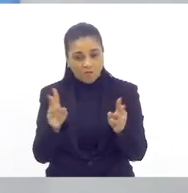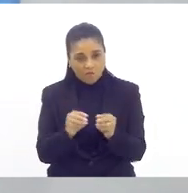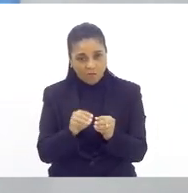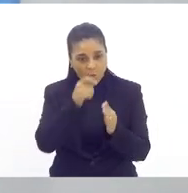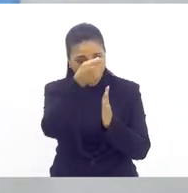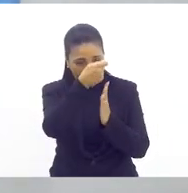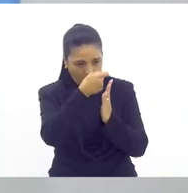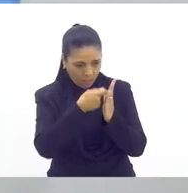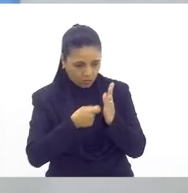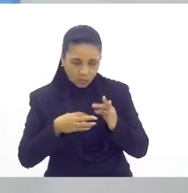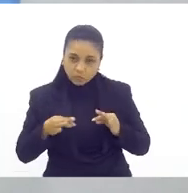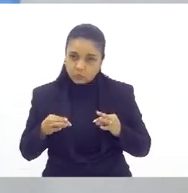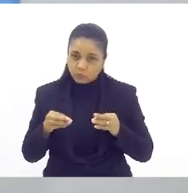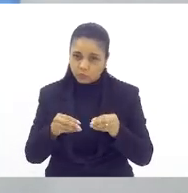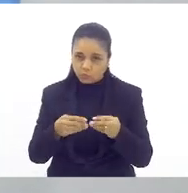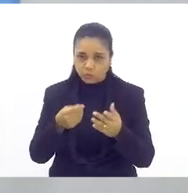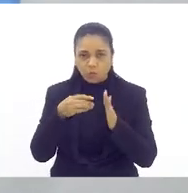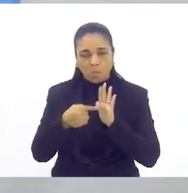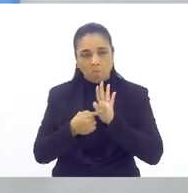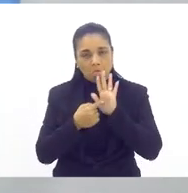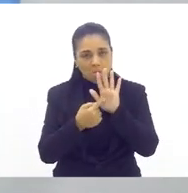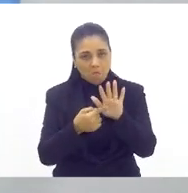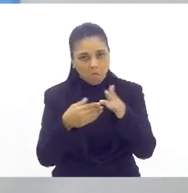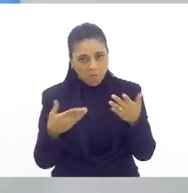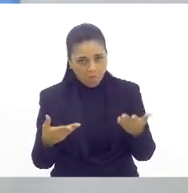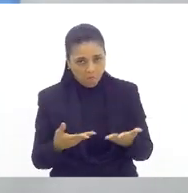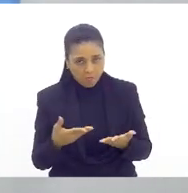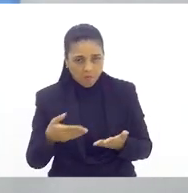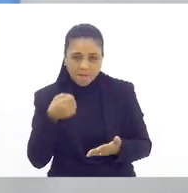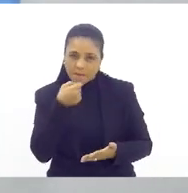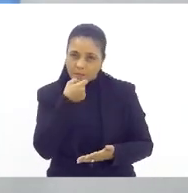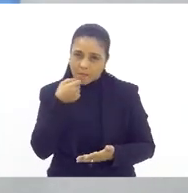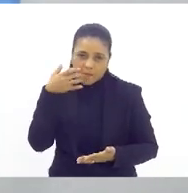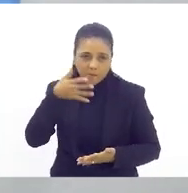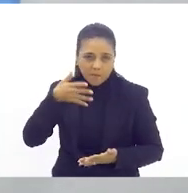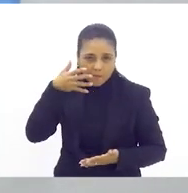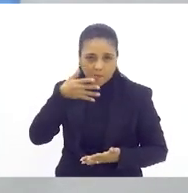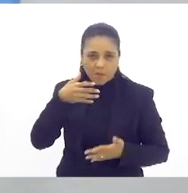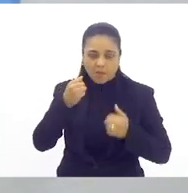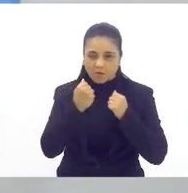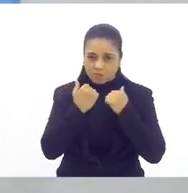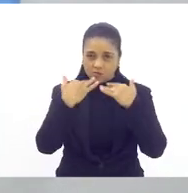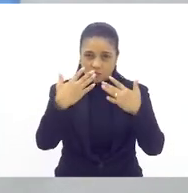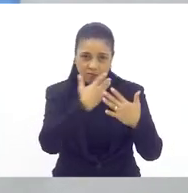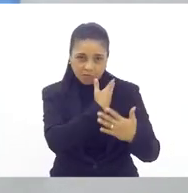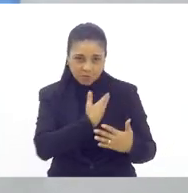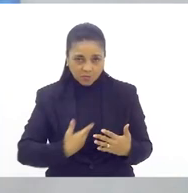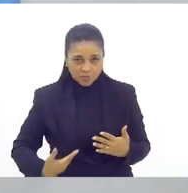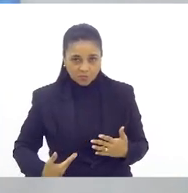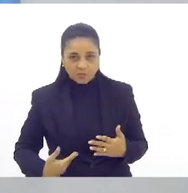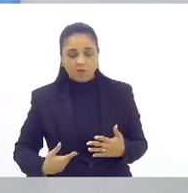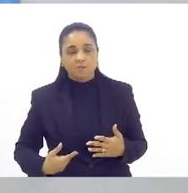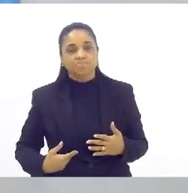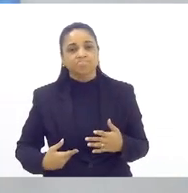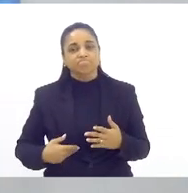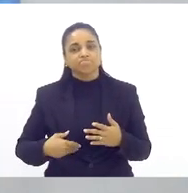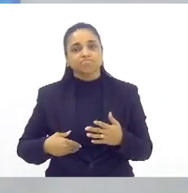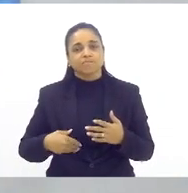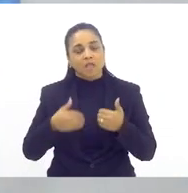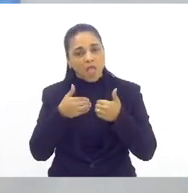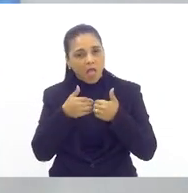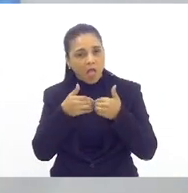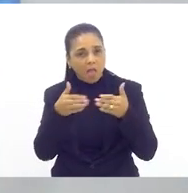relatório de tudo que foi apresentado função da audiência pública exatamente a gente abrir